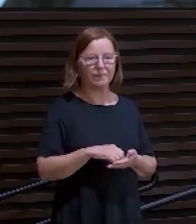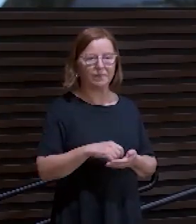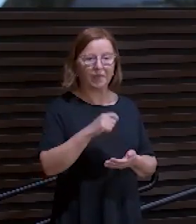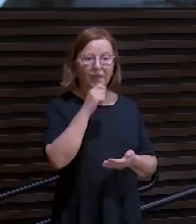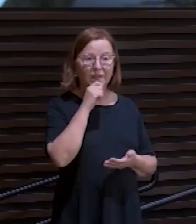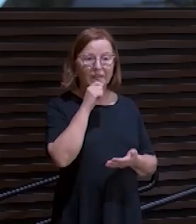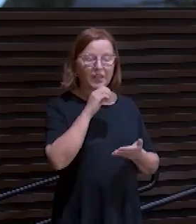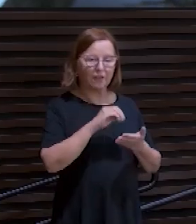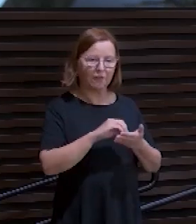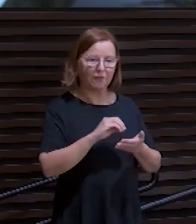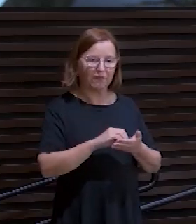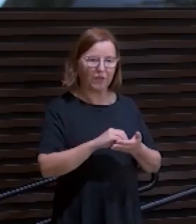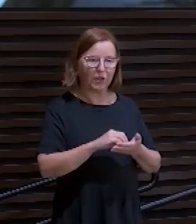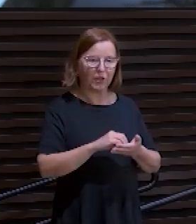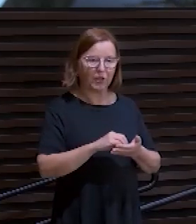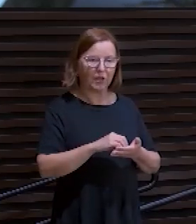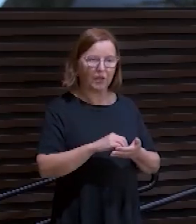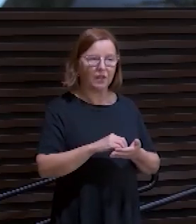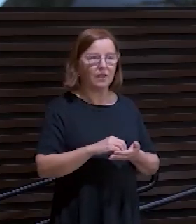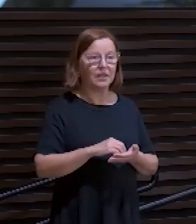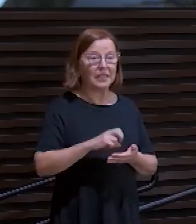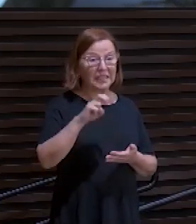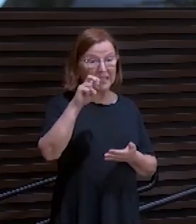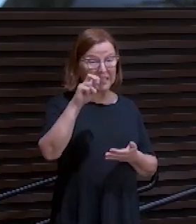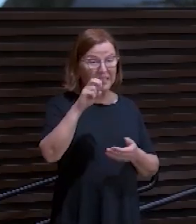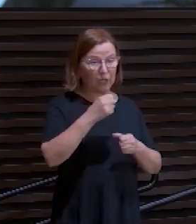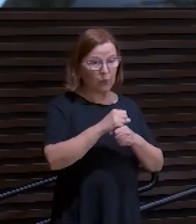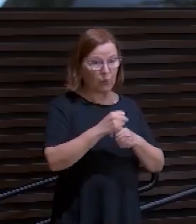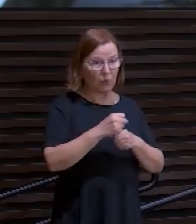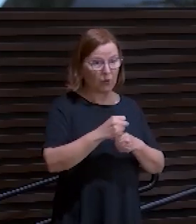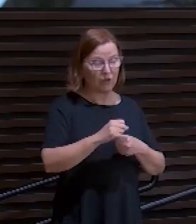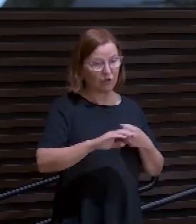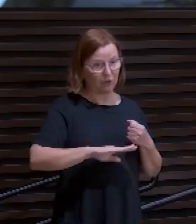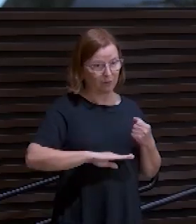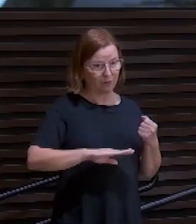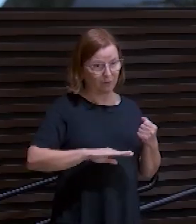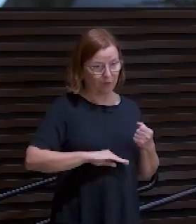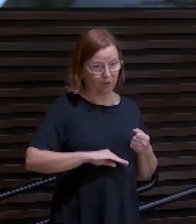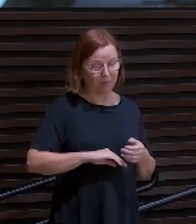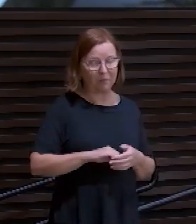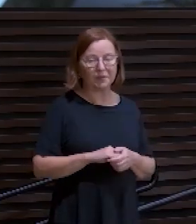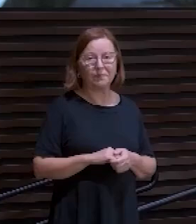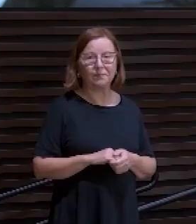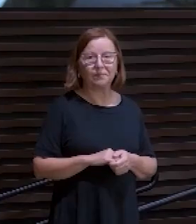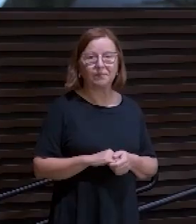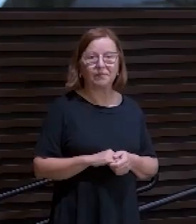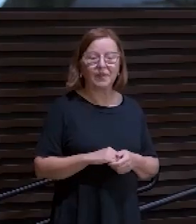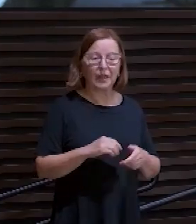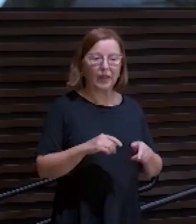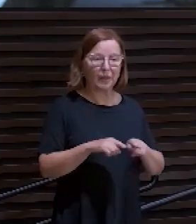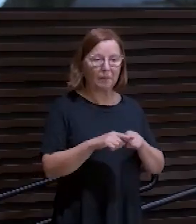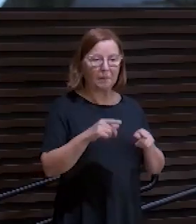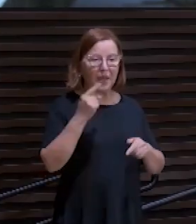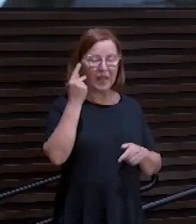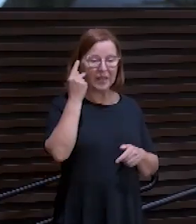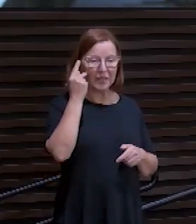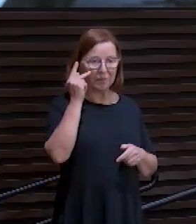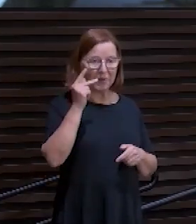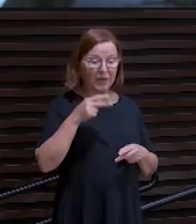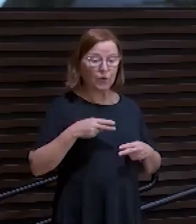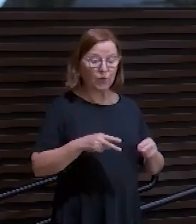Mas Deus me enviou adiante de vós para conservar a vossa sucessão na terra e para vos preservar, verso 7, a vida por um